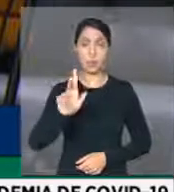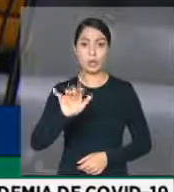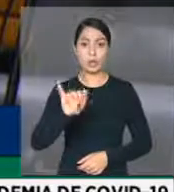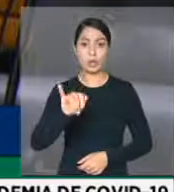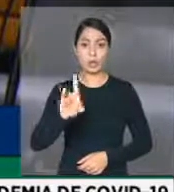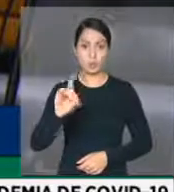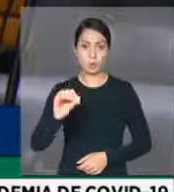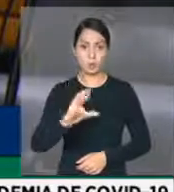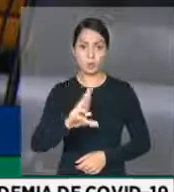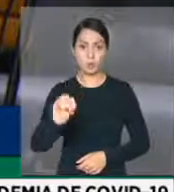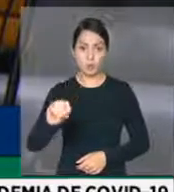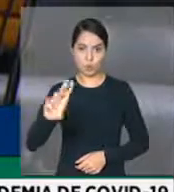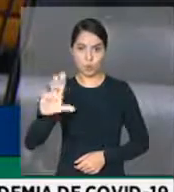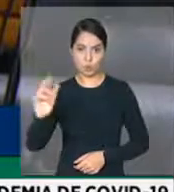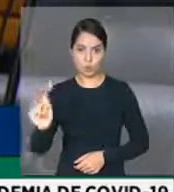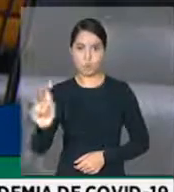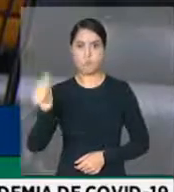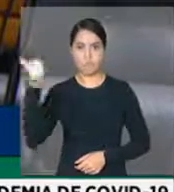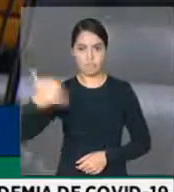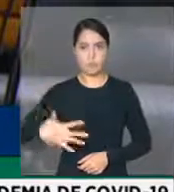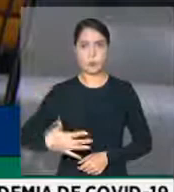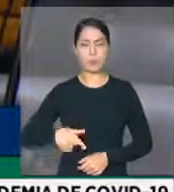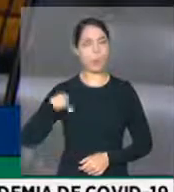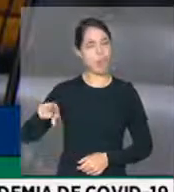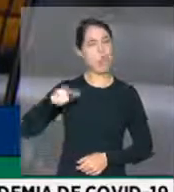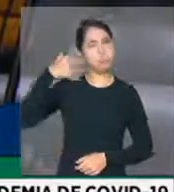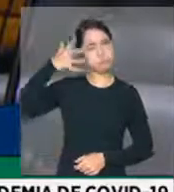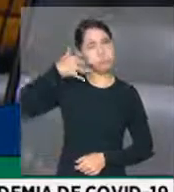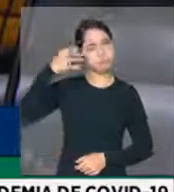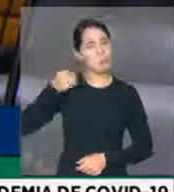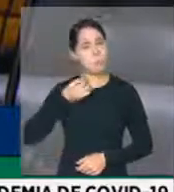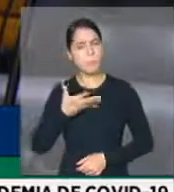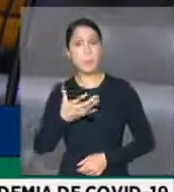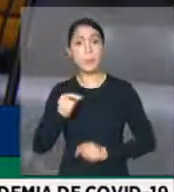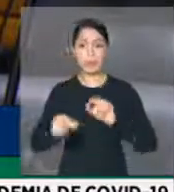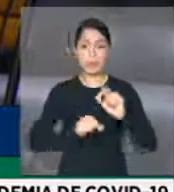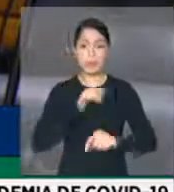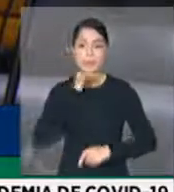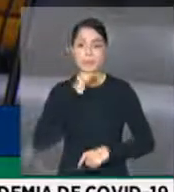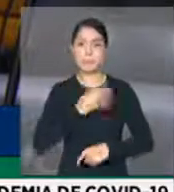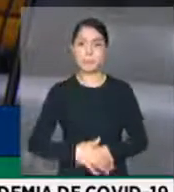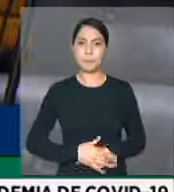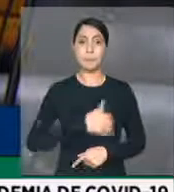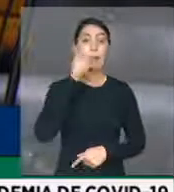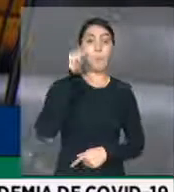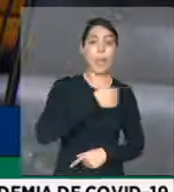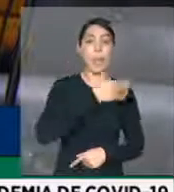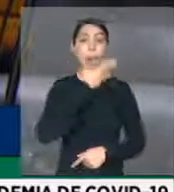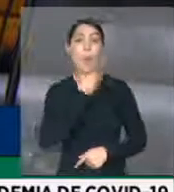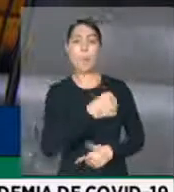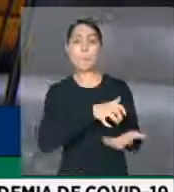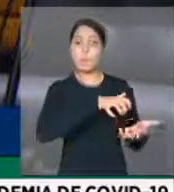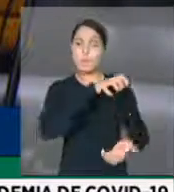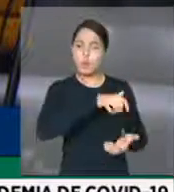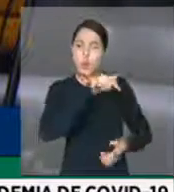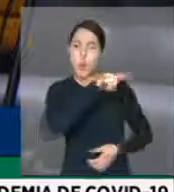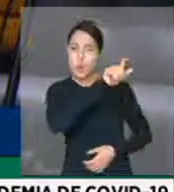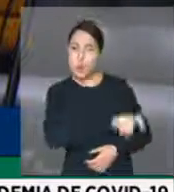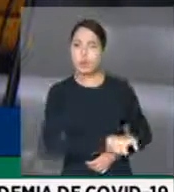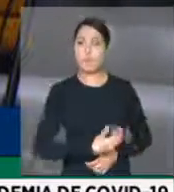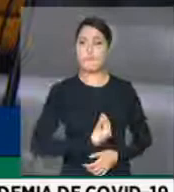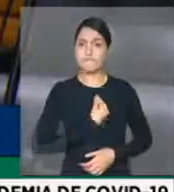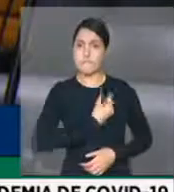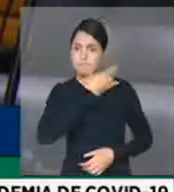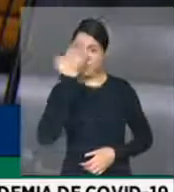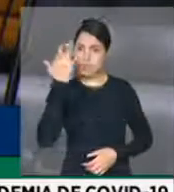me precedeu, aquela senhora, aquele senhor, ou aquela pessoa que vive de